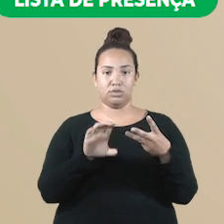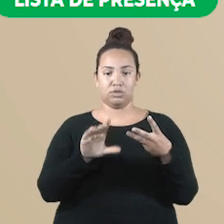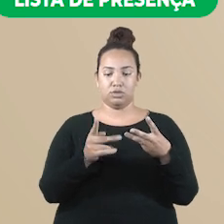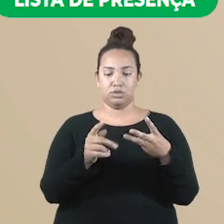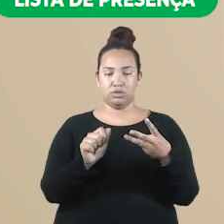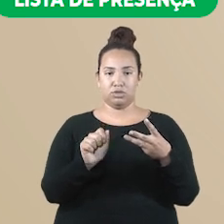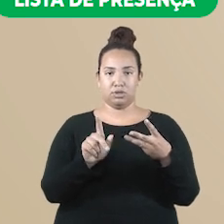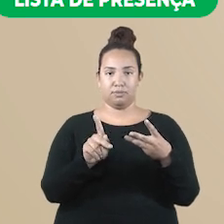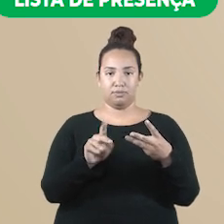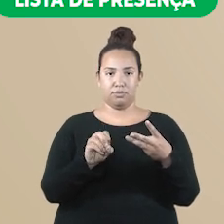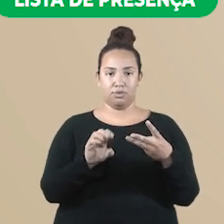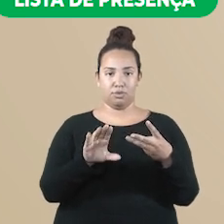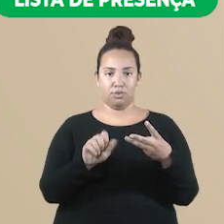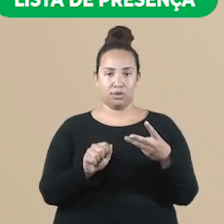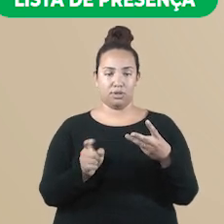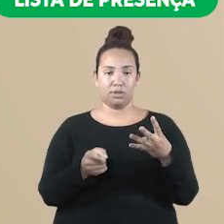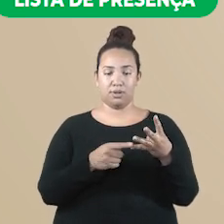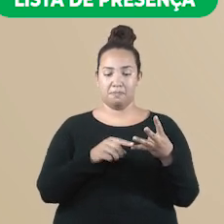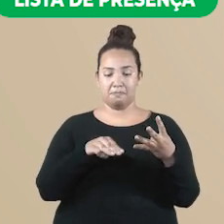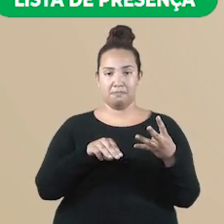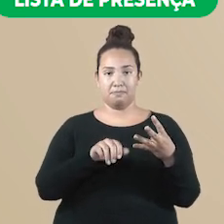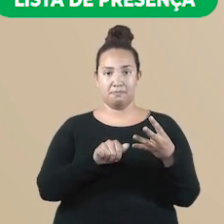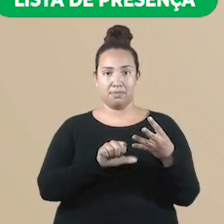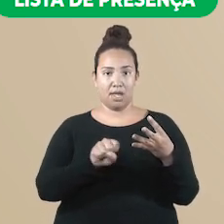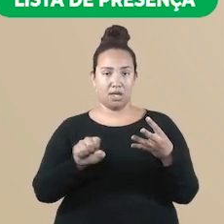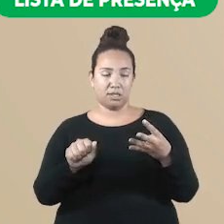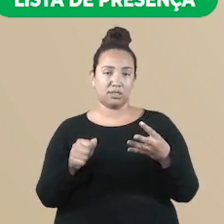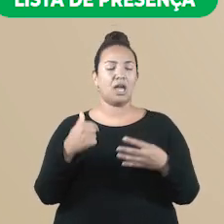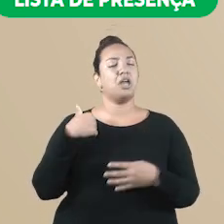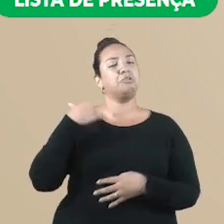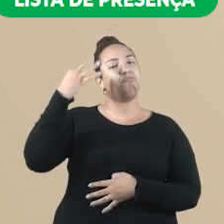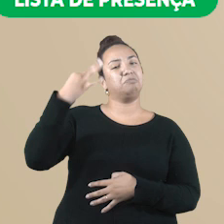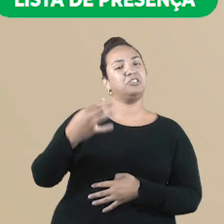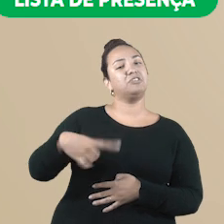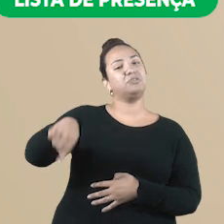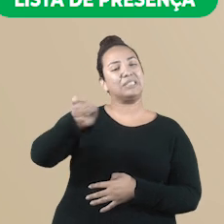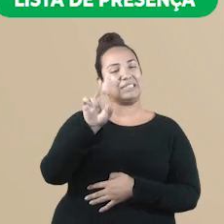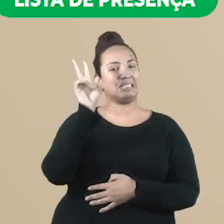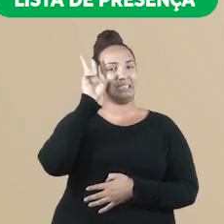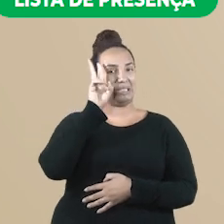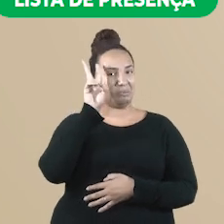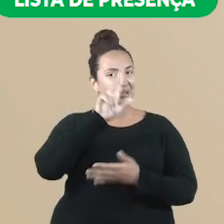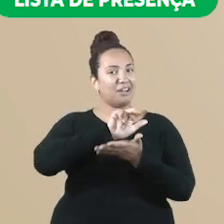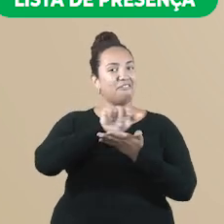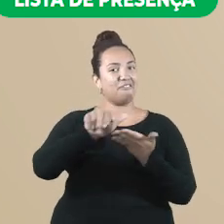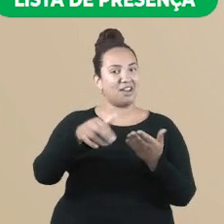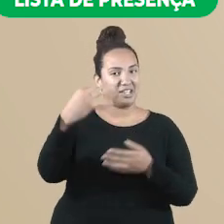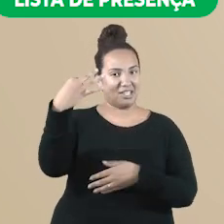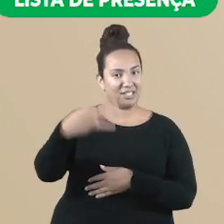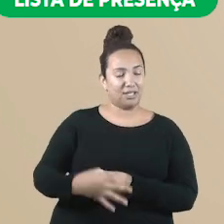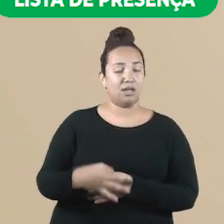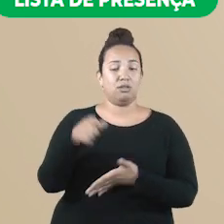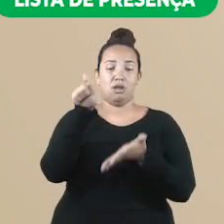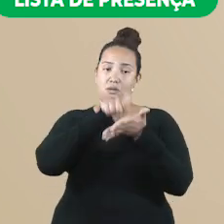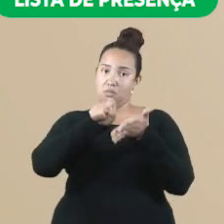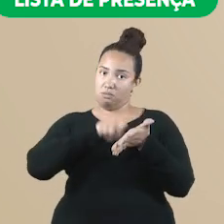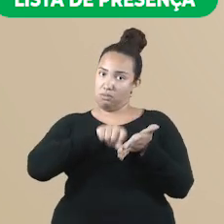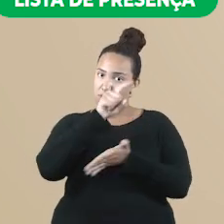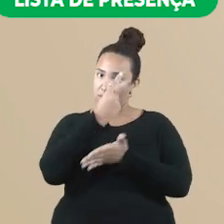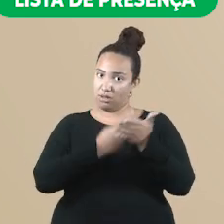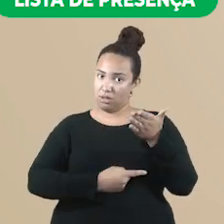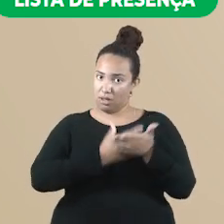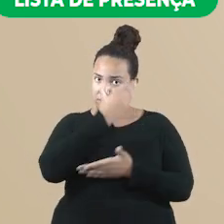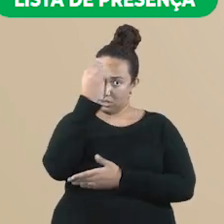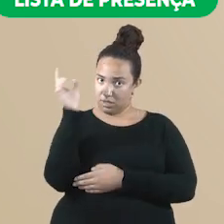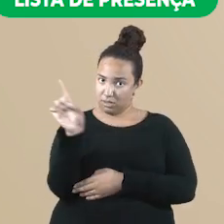e muitas outras. Eu tenho certeza que você, aí ouvindo essa aula, já lembrou de várias. Vai anotando aí no